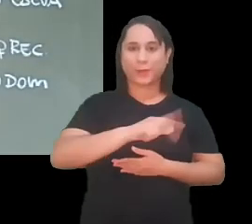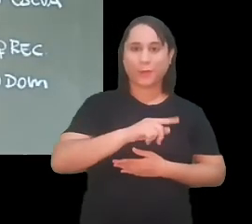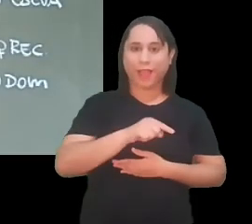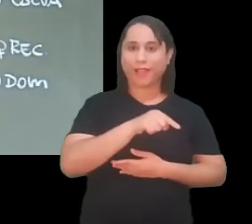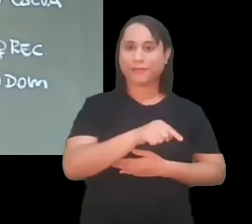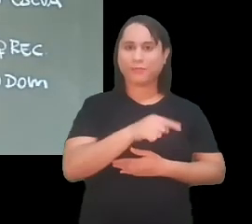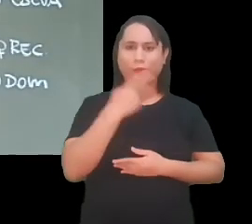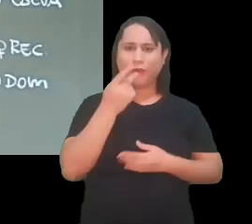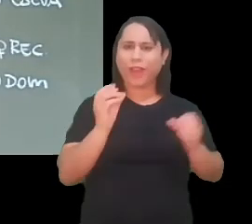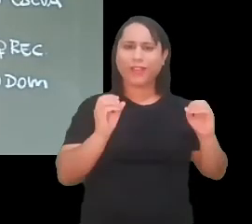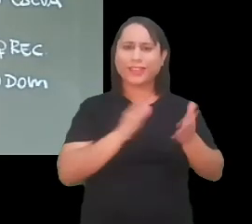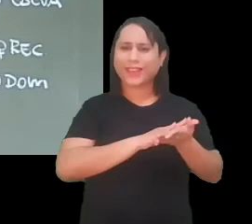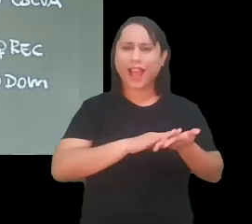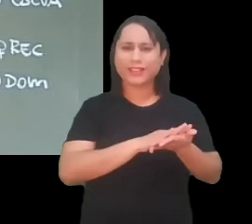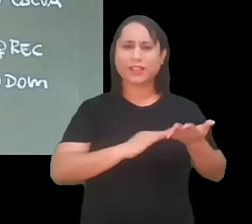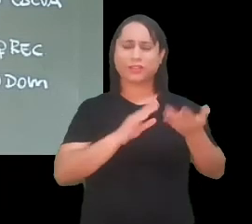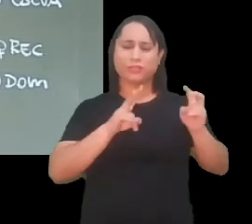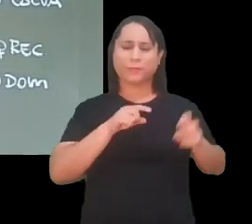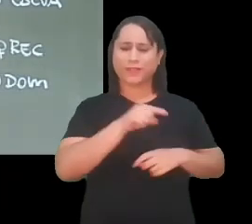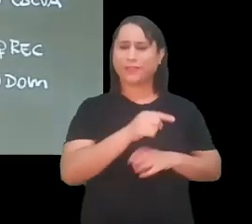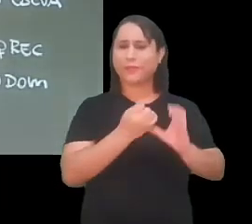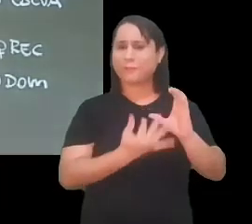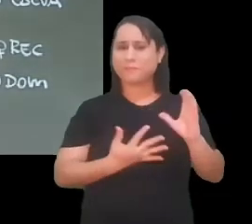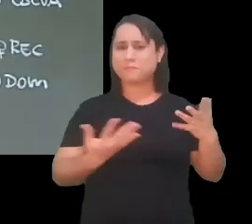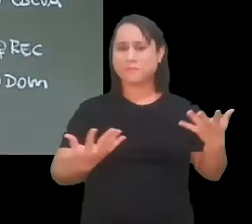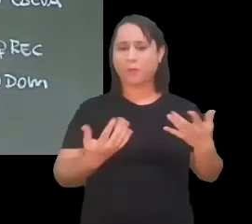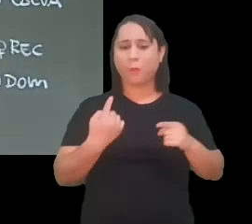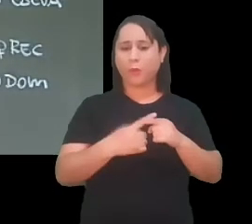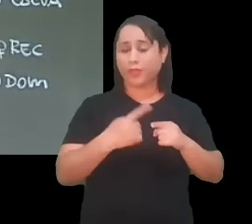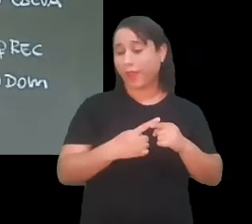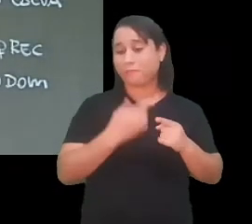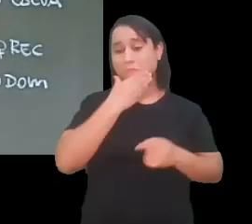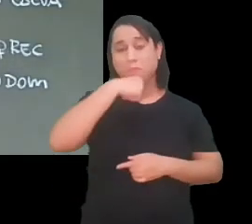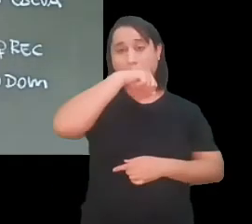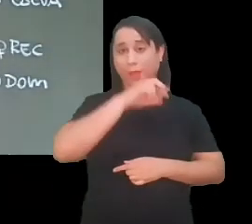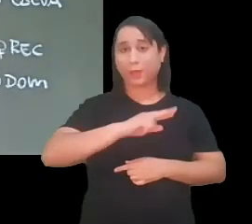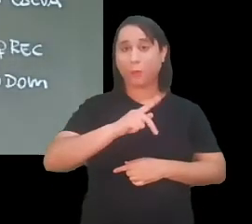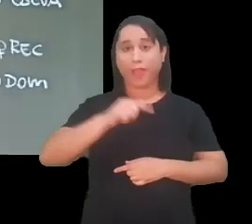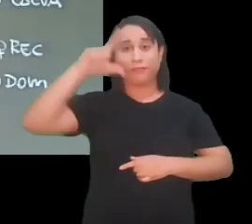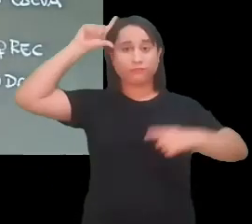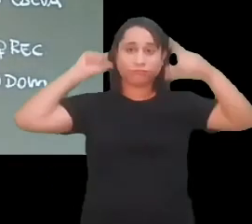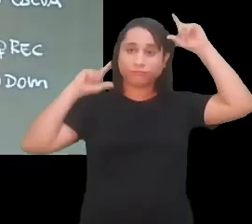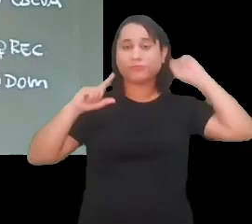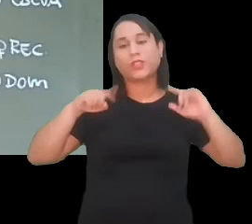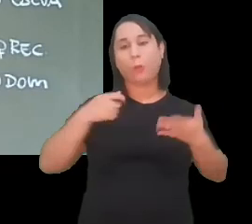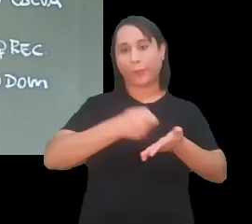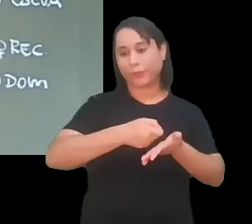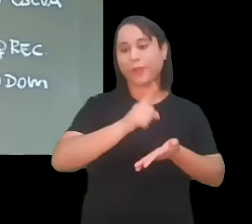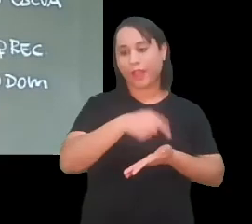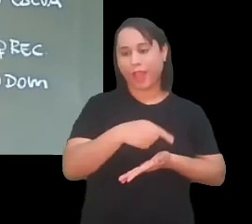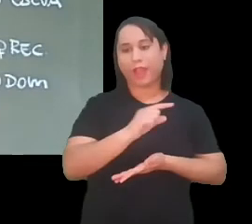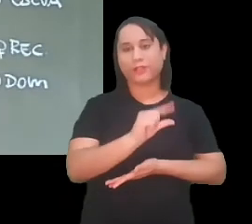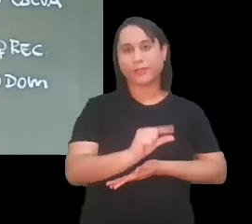do pai. E nem precisa. Se ele diz que o pai não é calvo, obrigatoriamente esse pai é cezinho. Então tá aqui. Qual